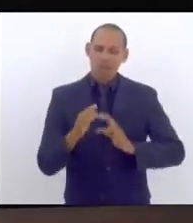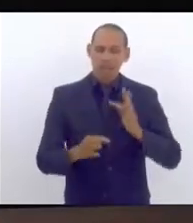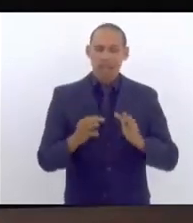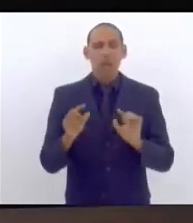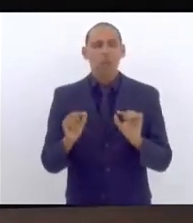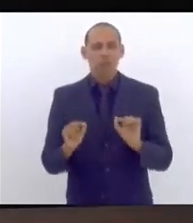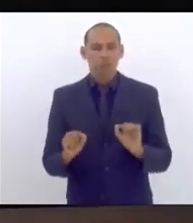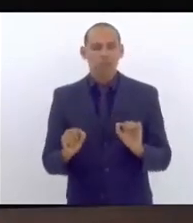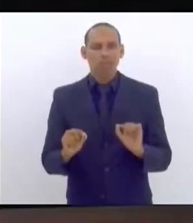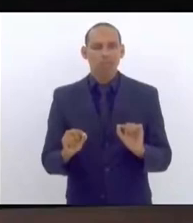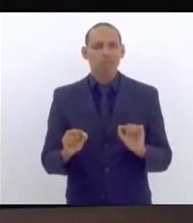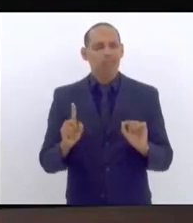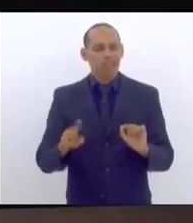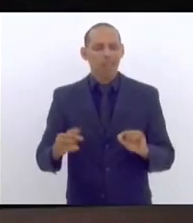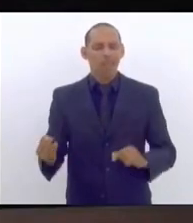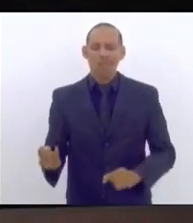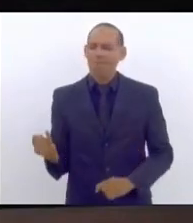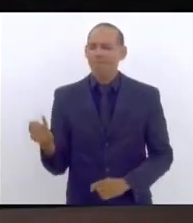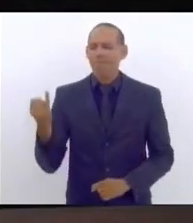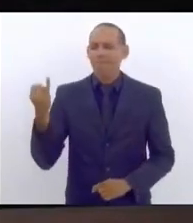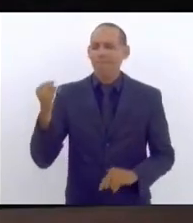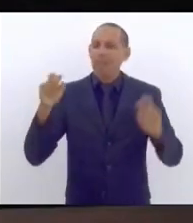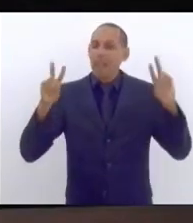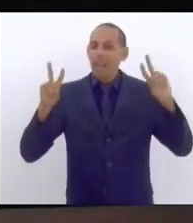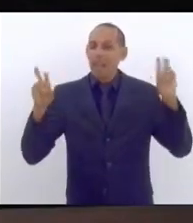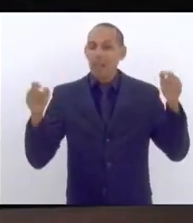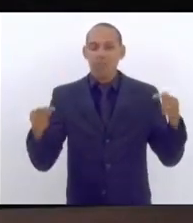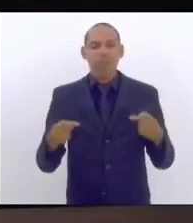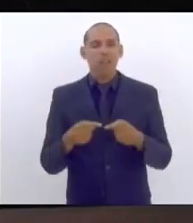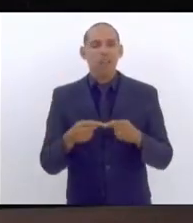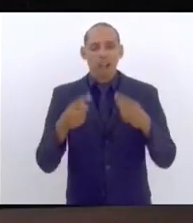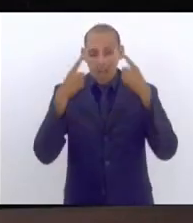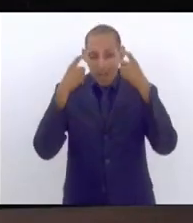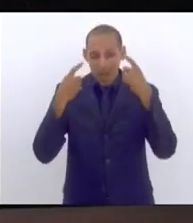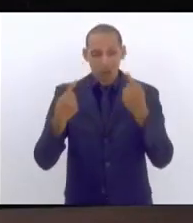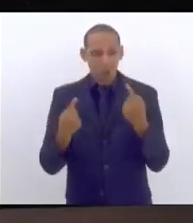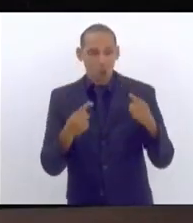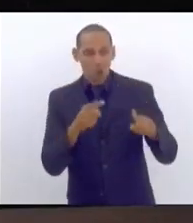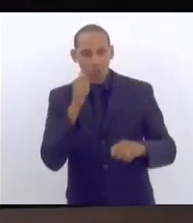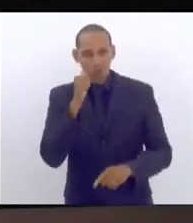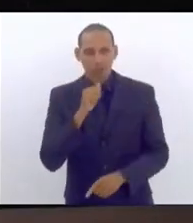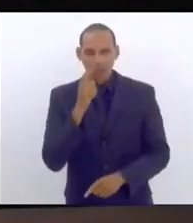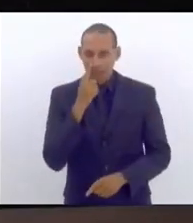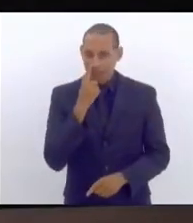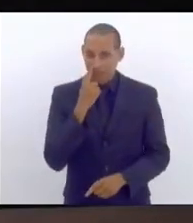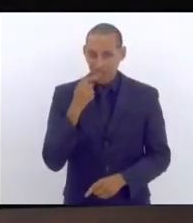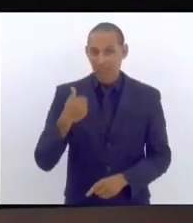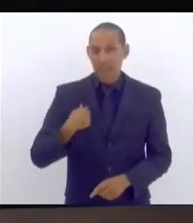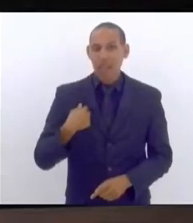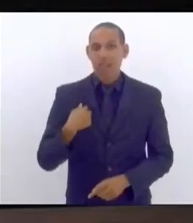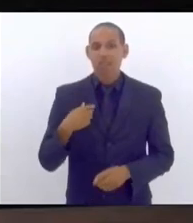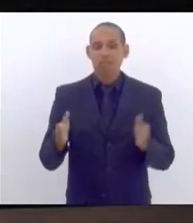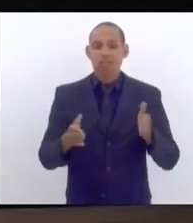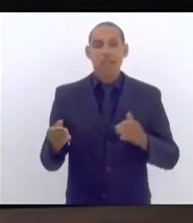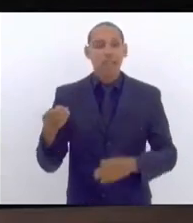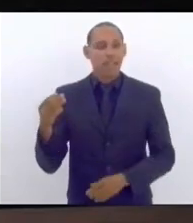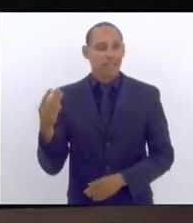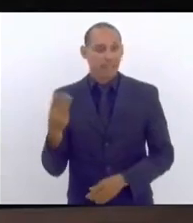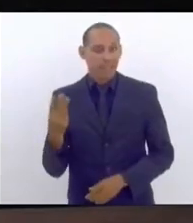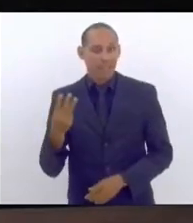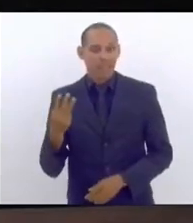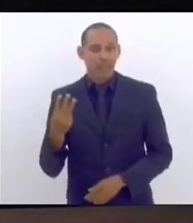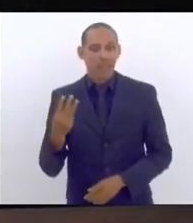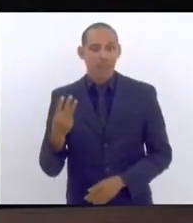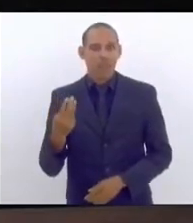aqui de uma questão de tamanha relevância, que é a questão da violência contra a mulher. Eu estou no meu terceiro mandato. No